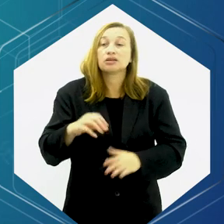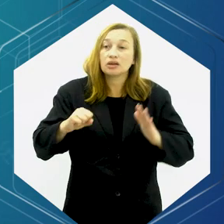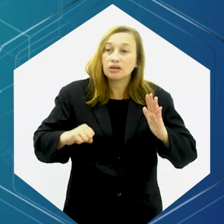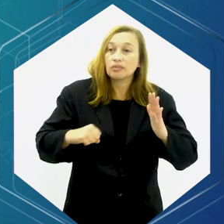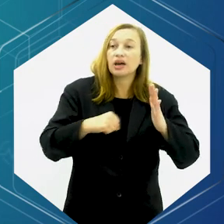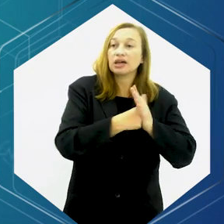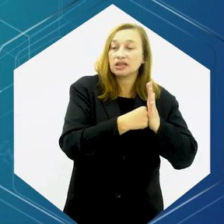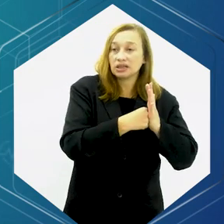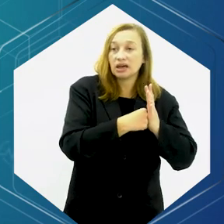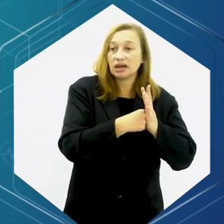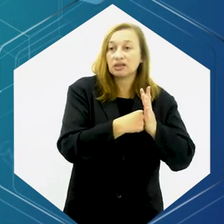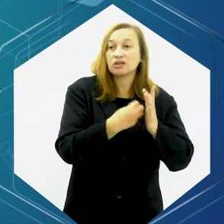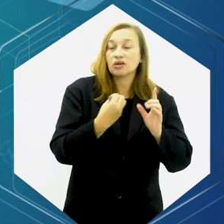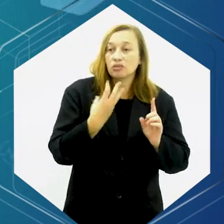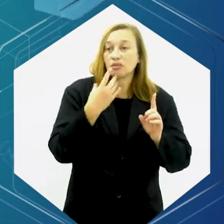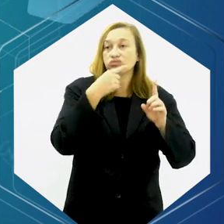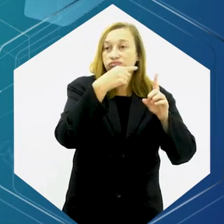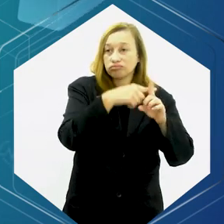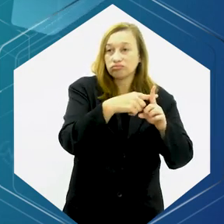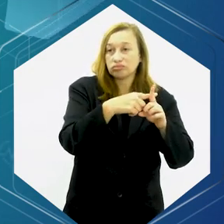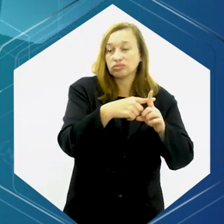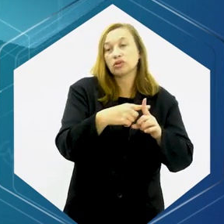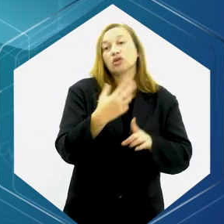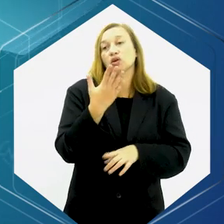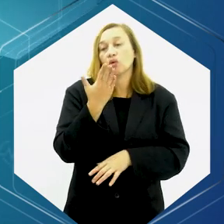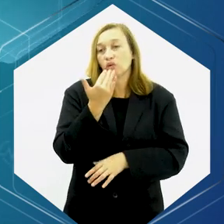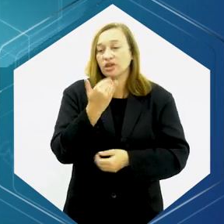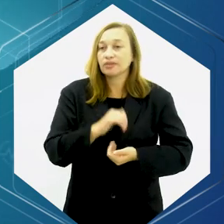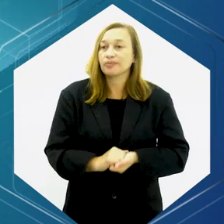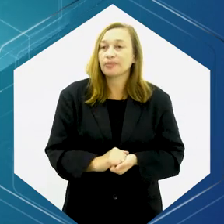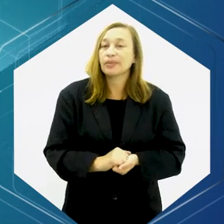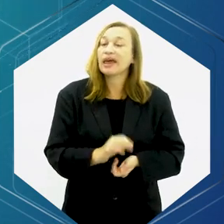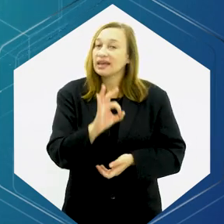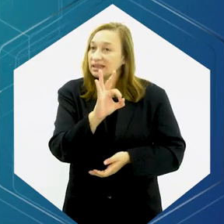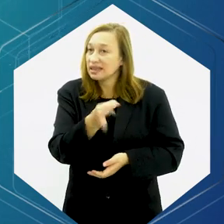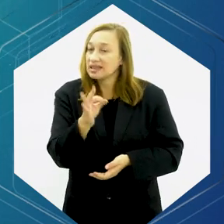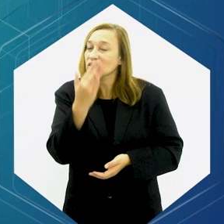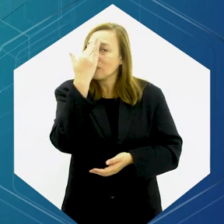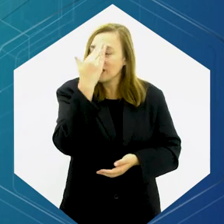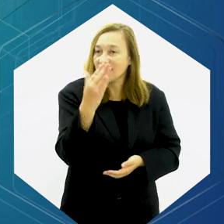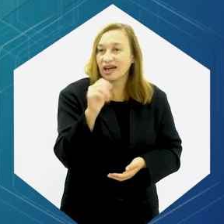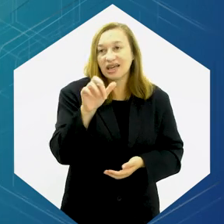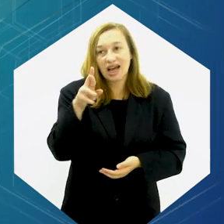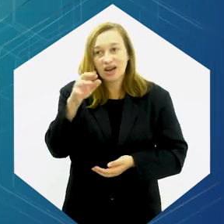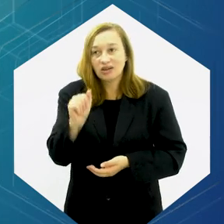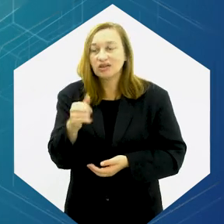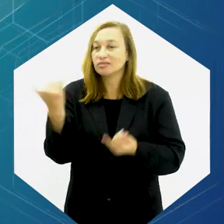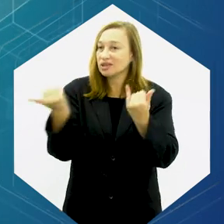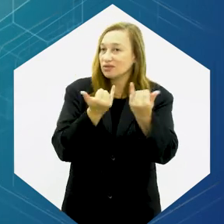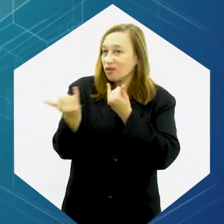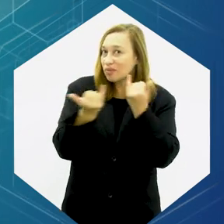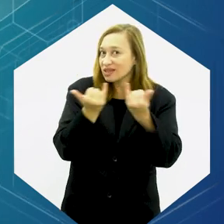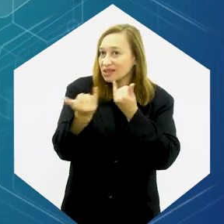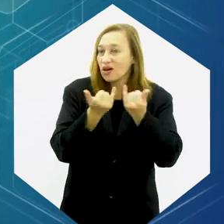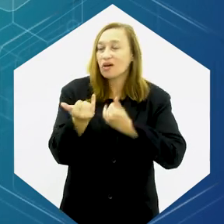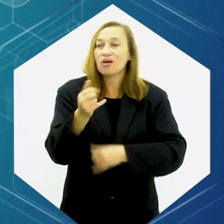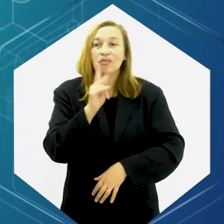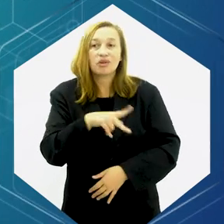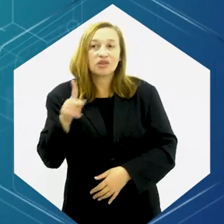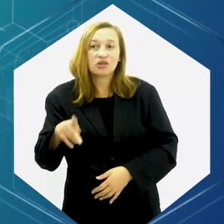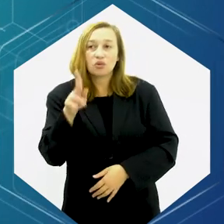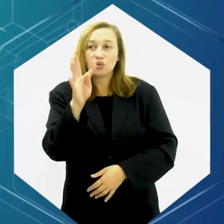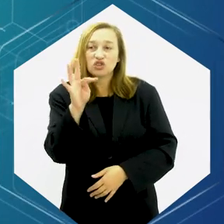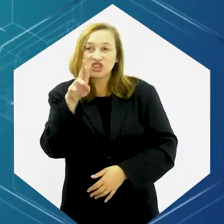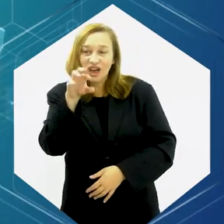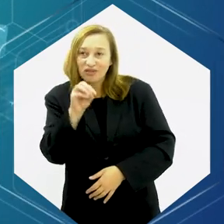dessas crianças elas também têm impactado bastante no seu status nutricional Tá certo obrigada Carolina